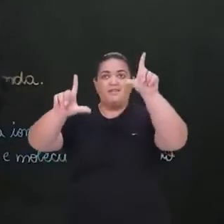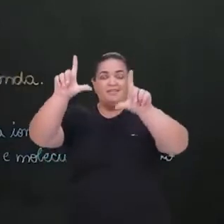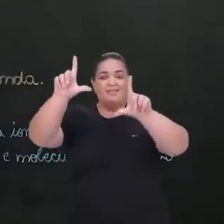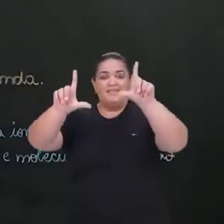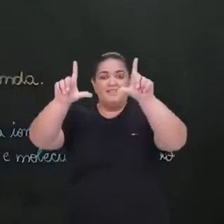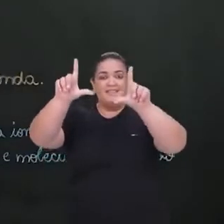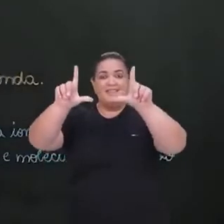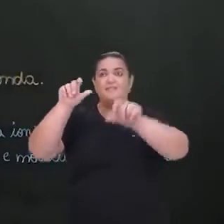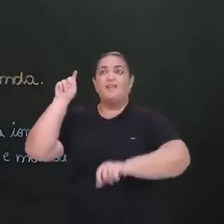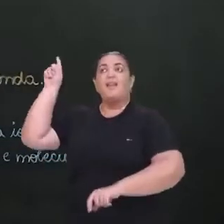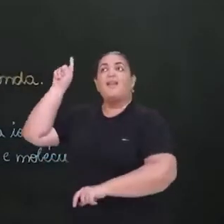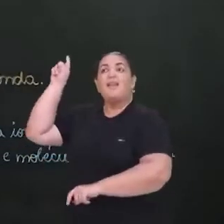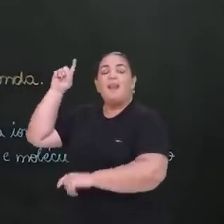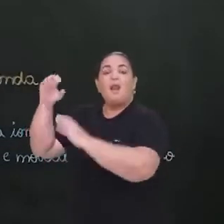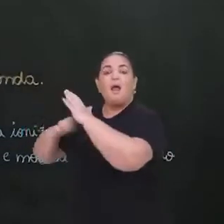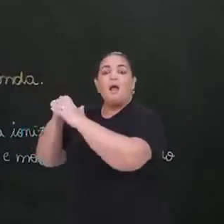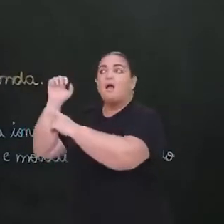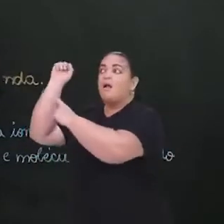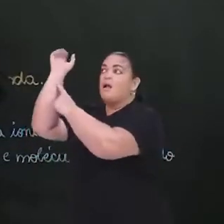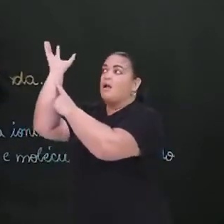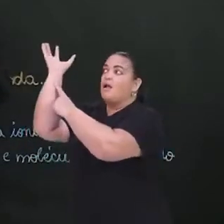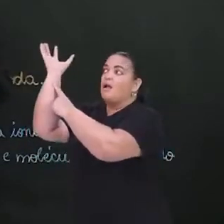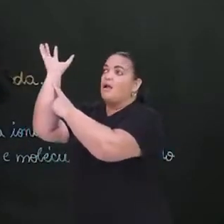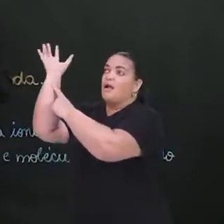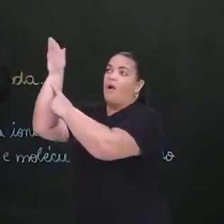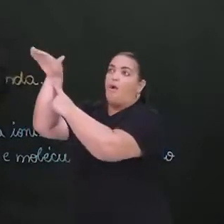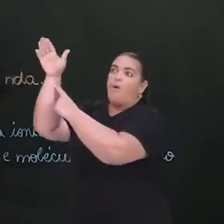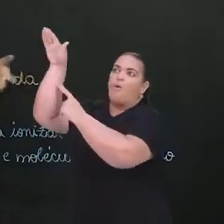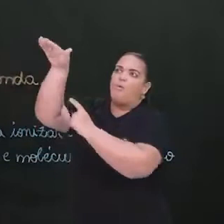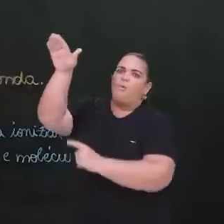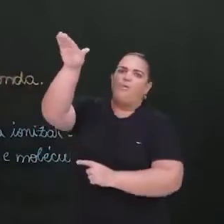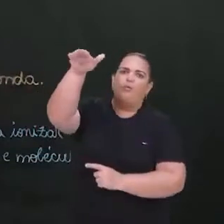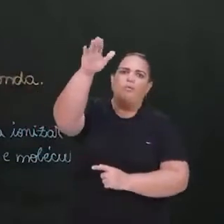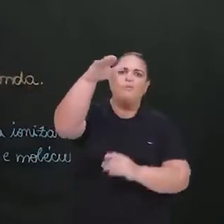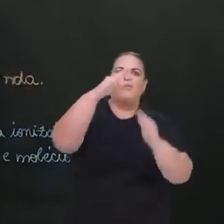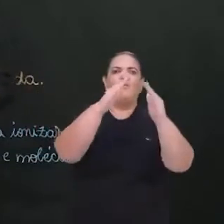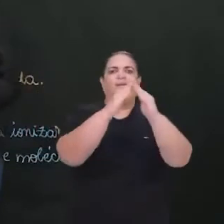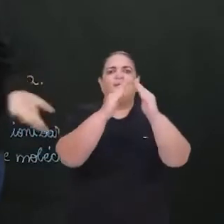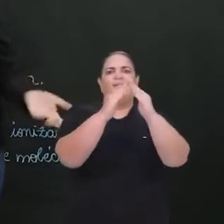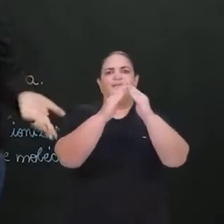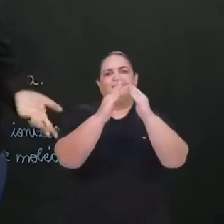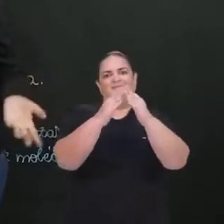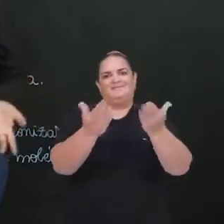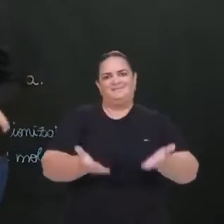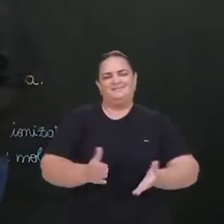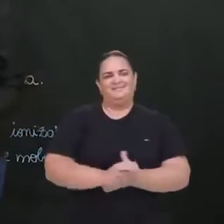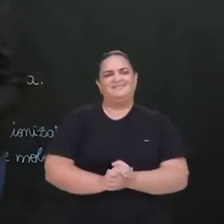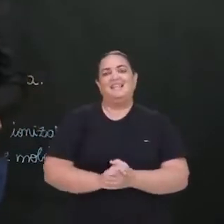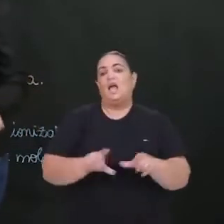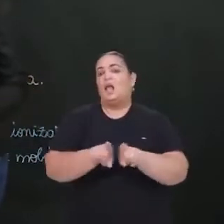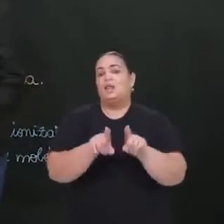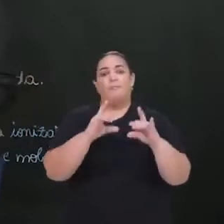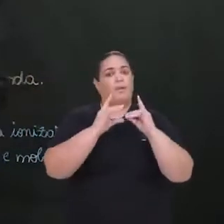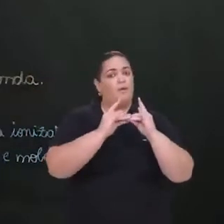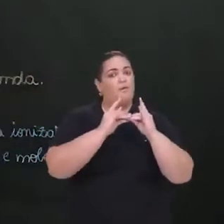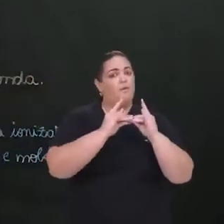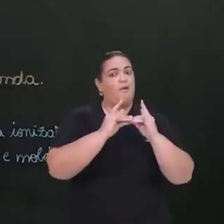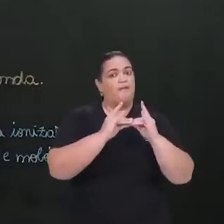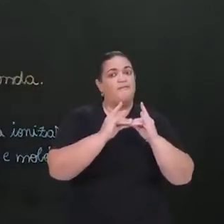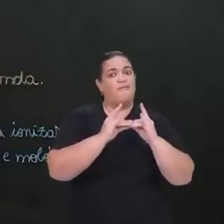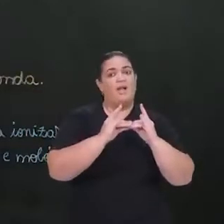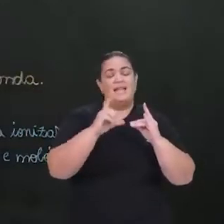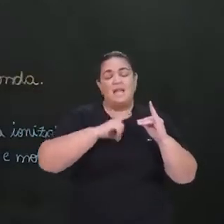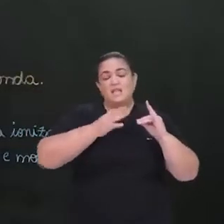chegar as informações das torres de transmissão até a nossa casa, fora aí o tão amado e cotidiano Wi-Fi.